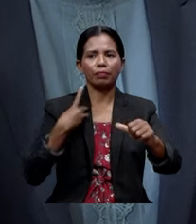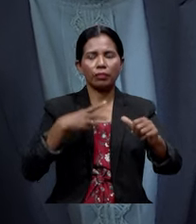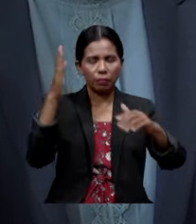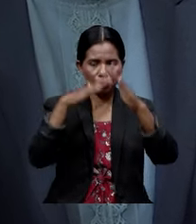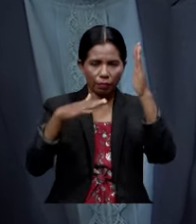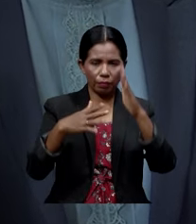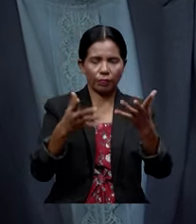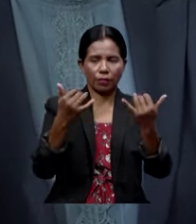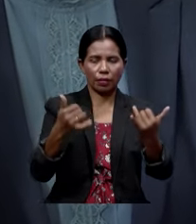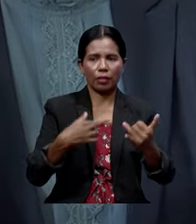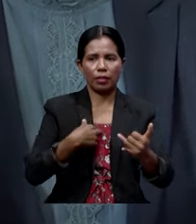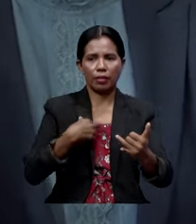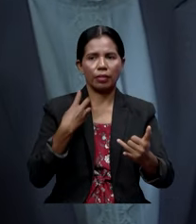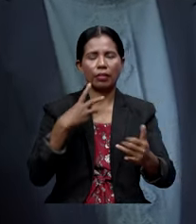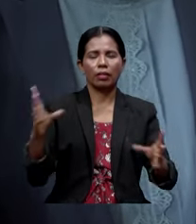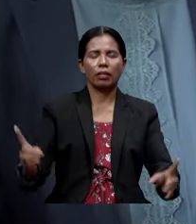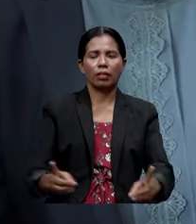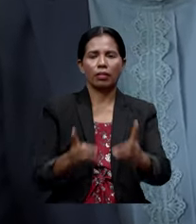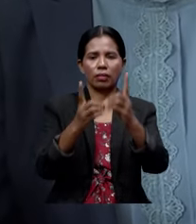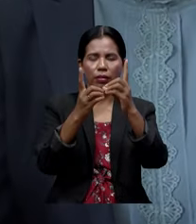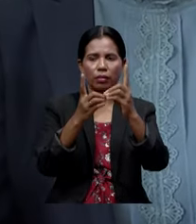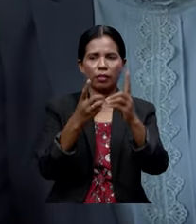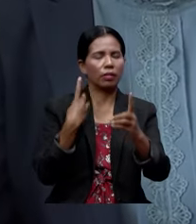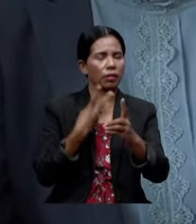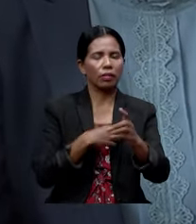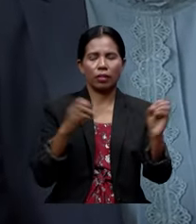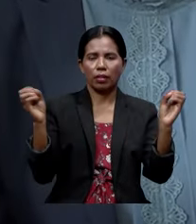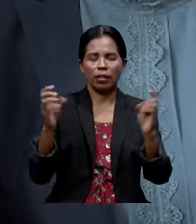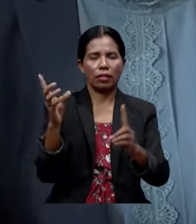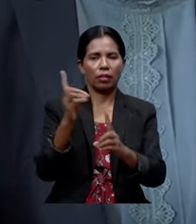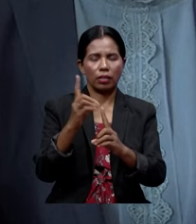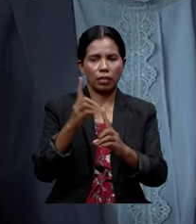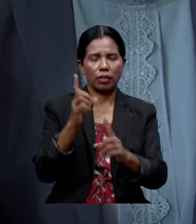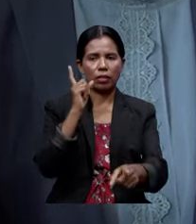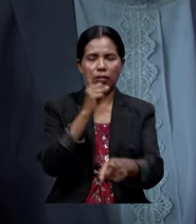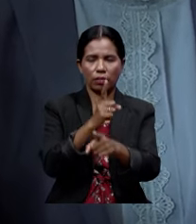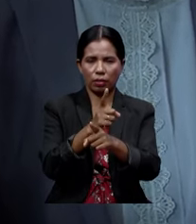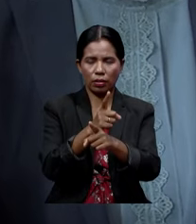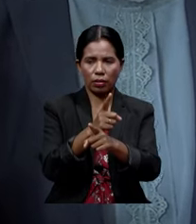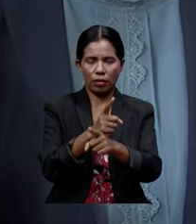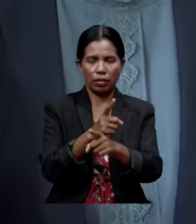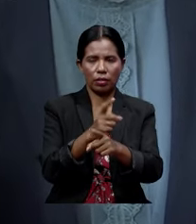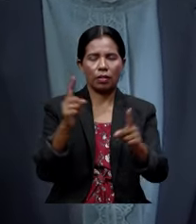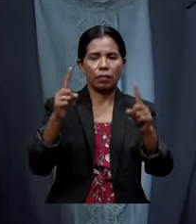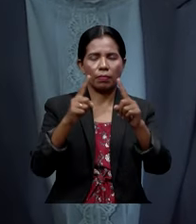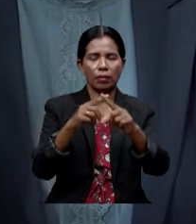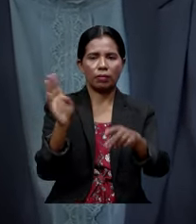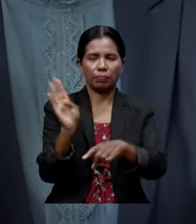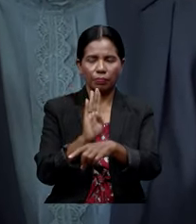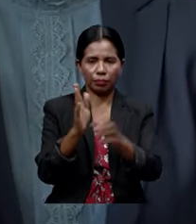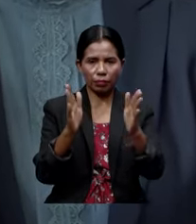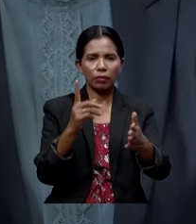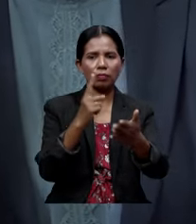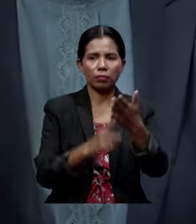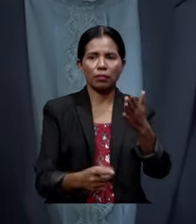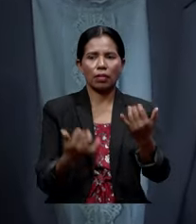ma agora rasik ne beta hasoru ma ita la ya database i dane belo los ba negosia ba negosio saida ma